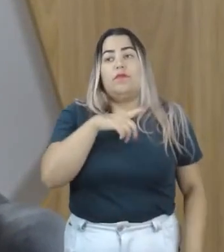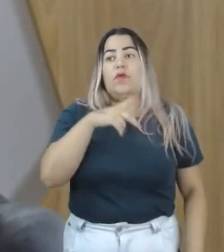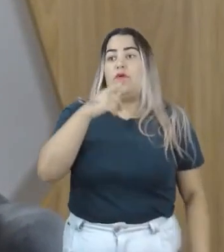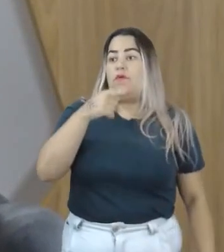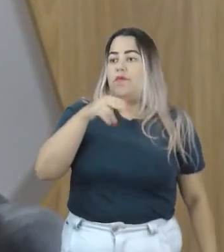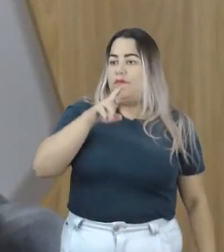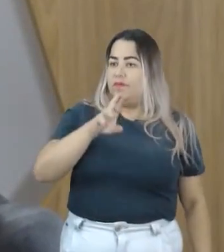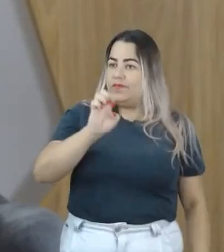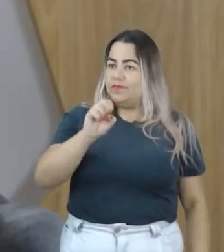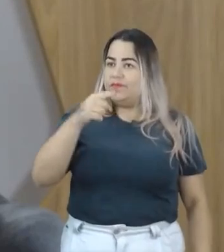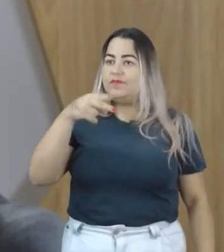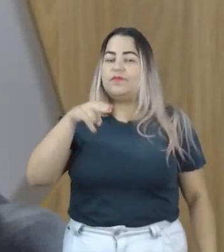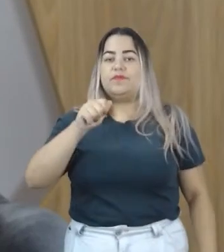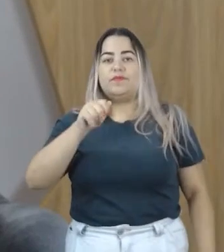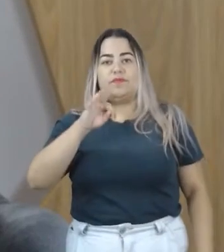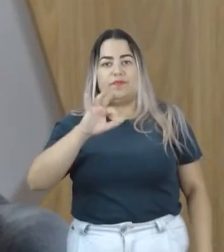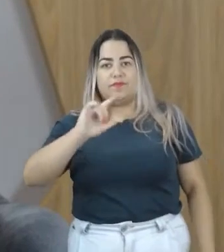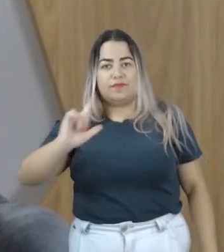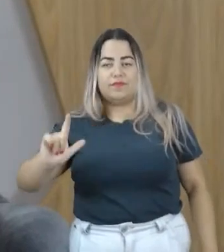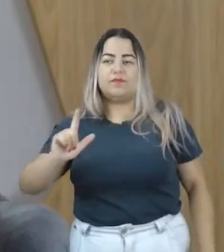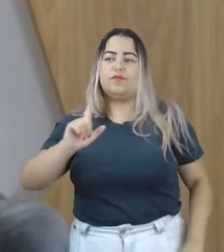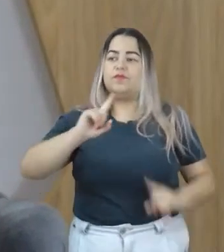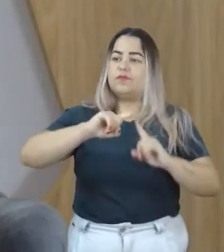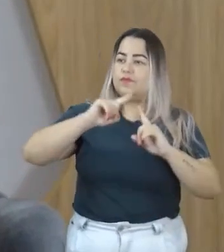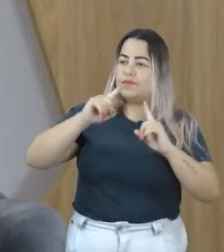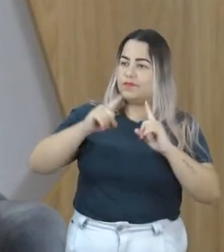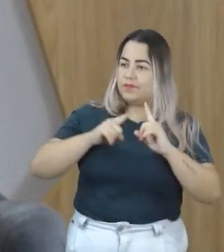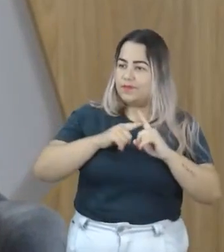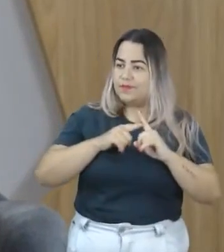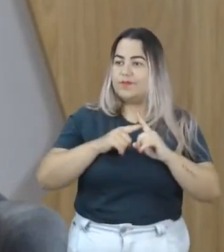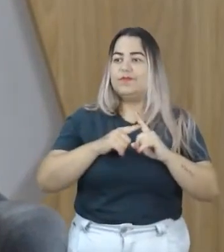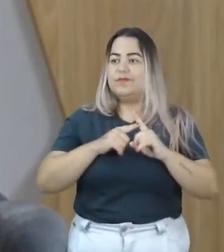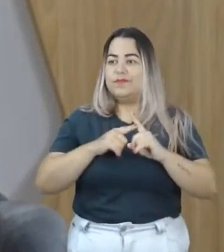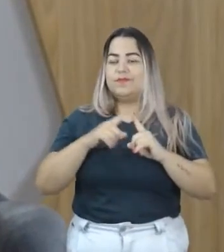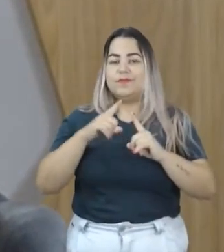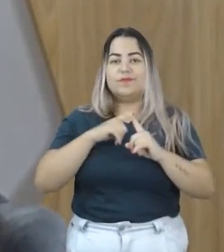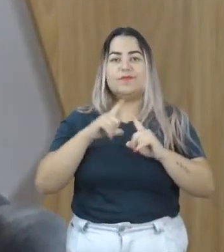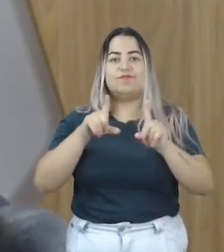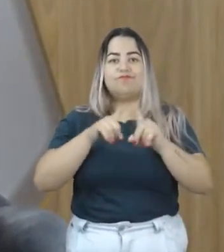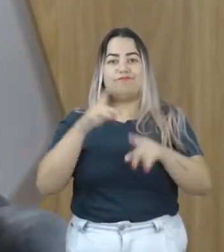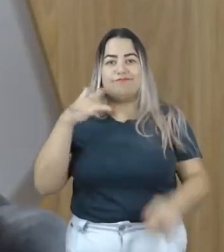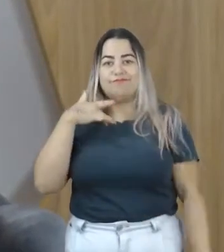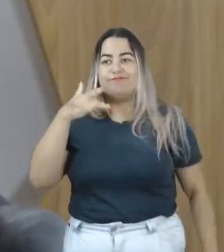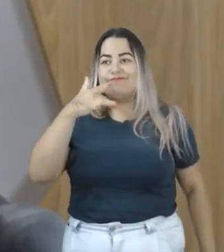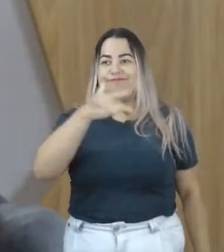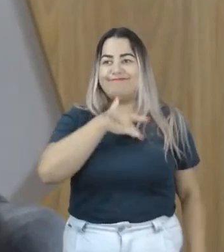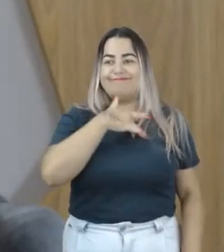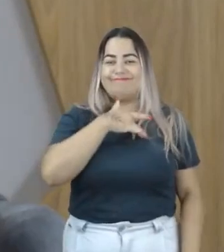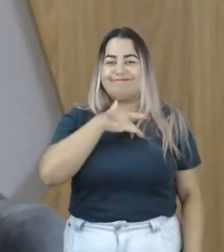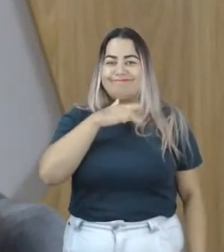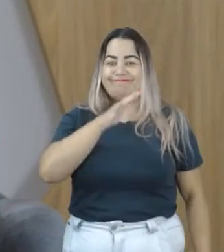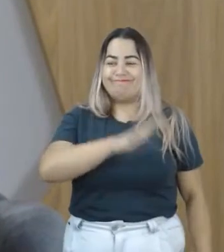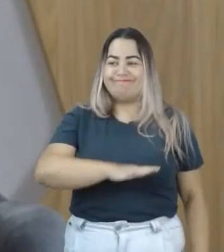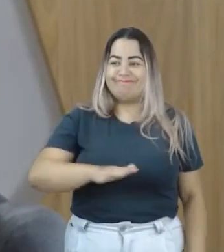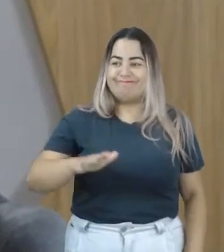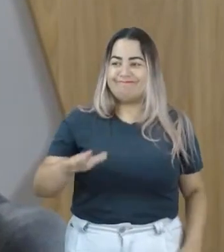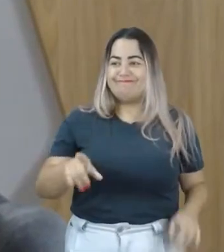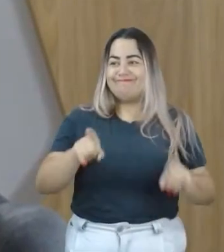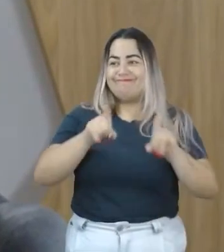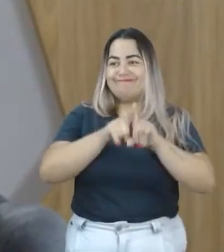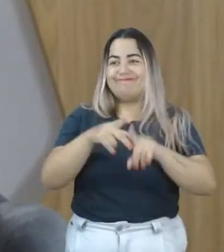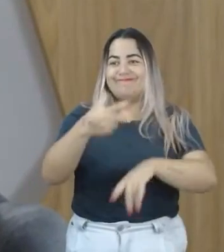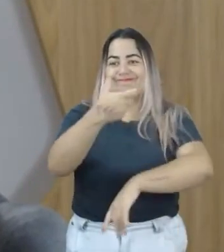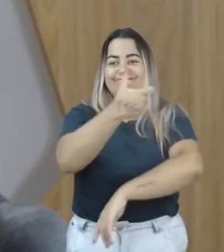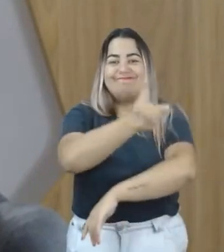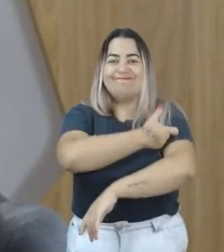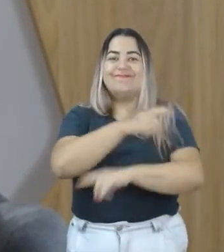pré-natal, um bom acompanhamento das gestantes. É a melhor forma de você ter sucesso na saúde da criança, que a gente falou da vacinação,